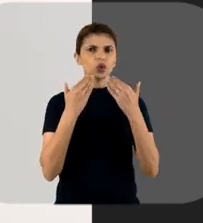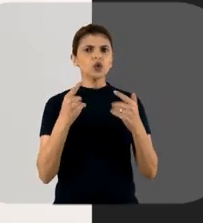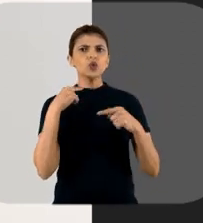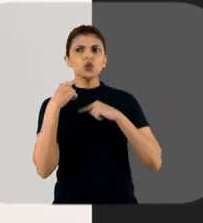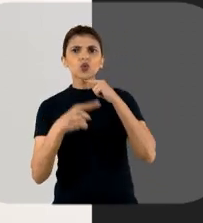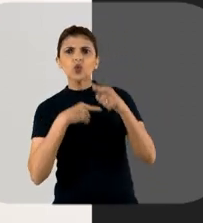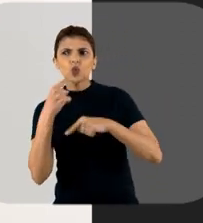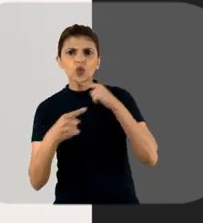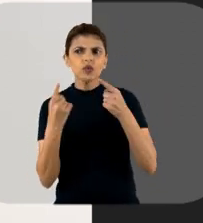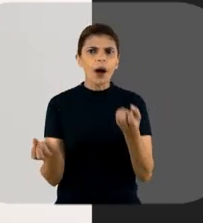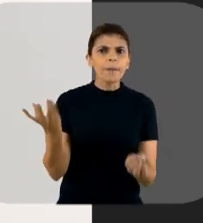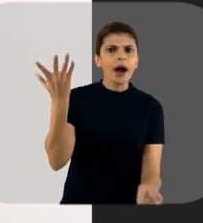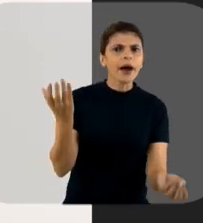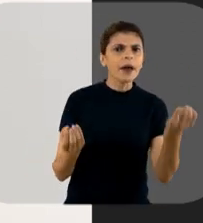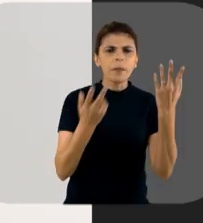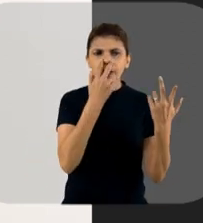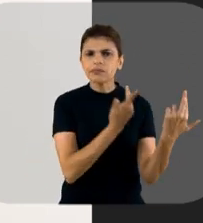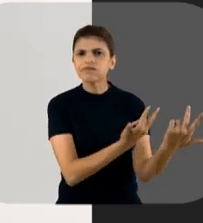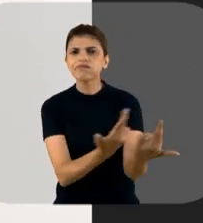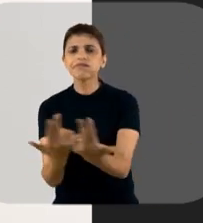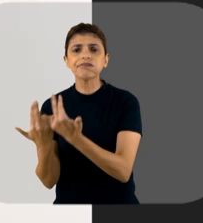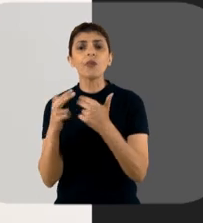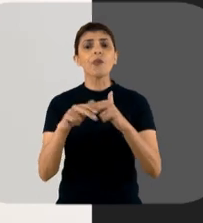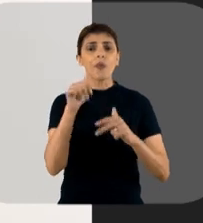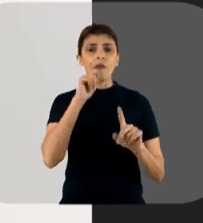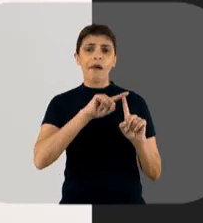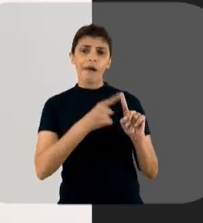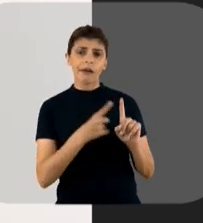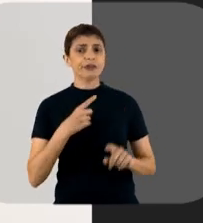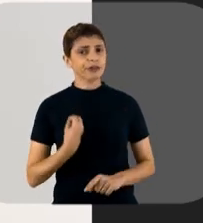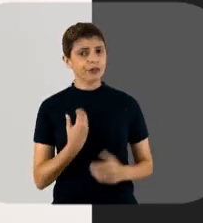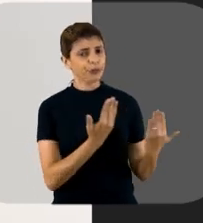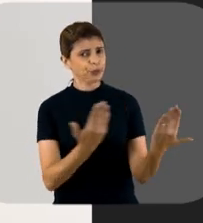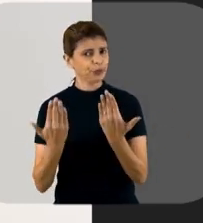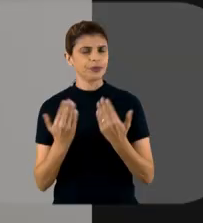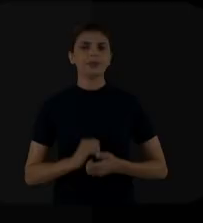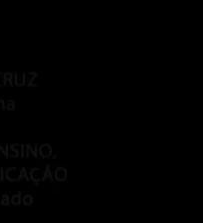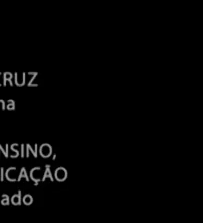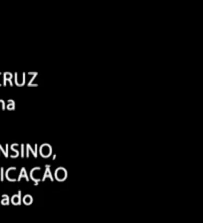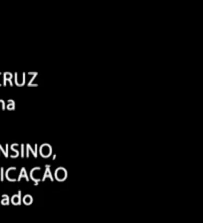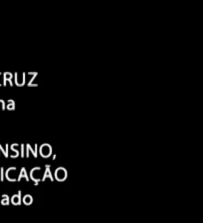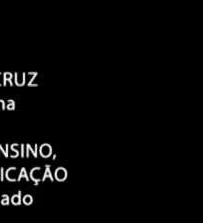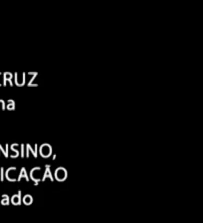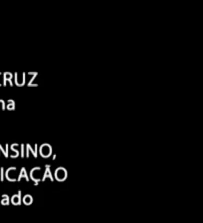Existem muitas dúvidas e as recomendações têm sido meio genéricas por conta dessas dúvidas.